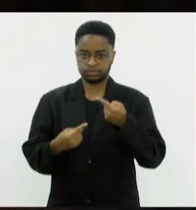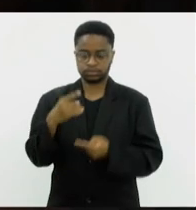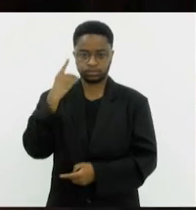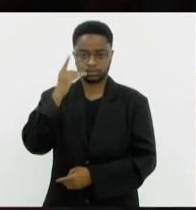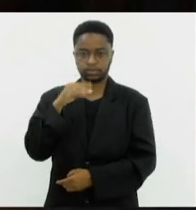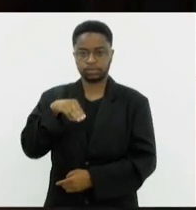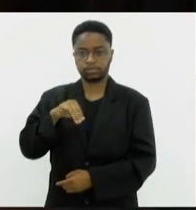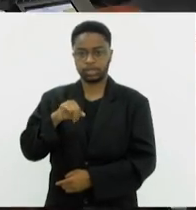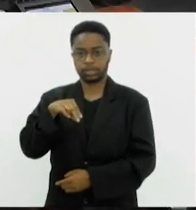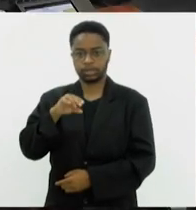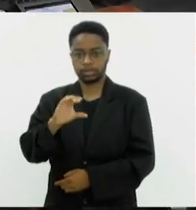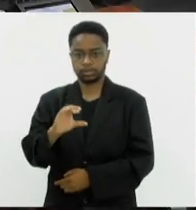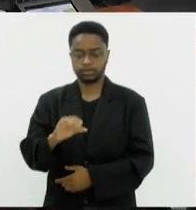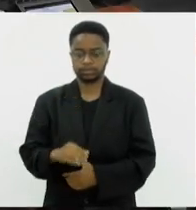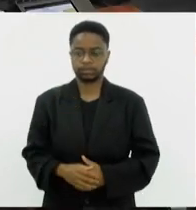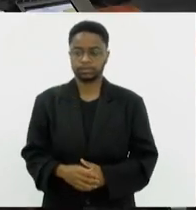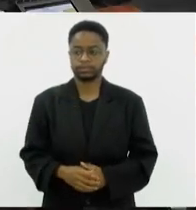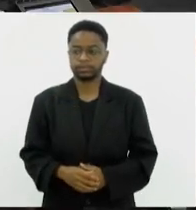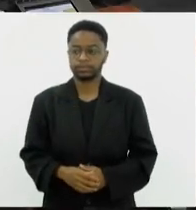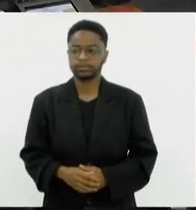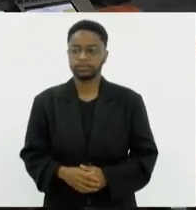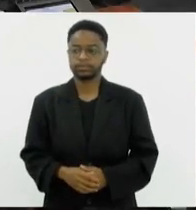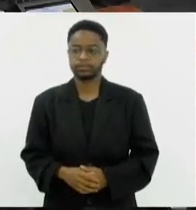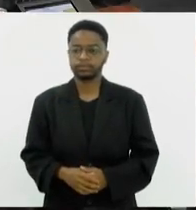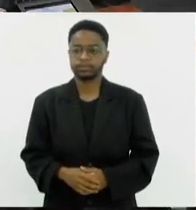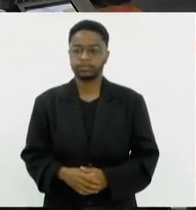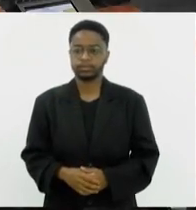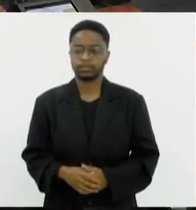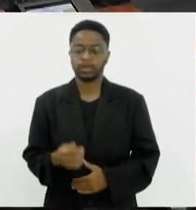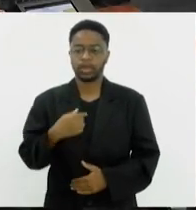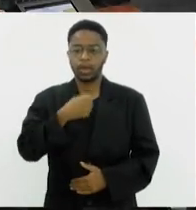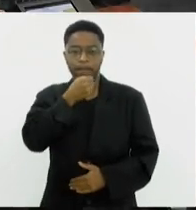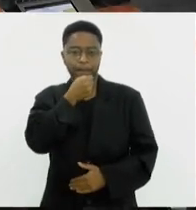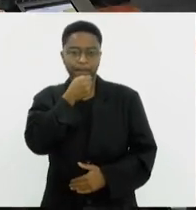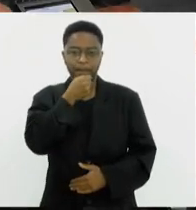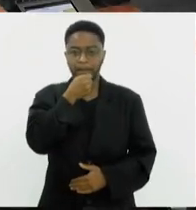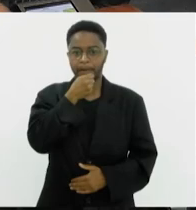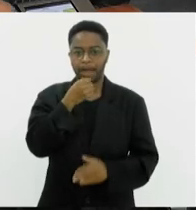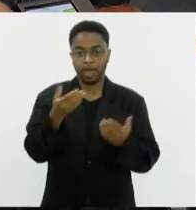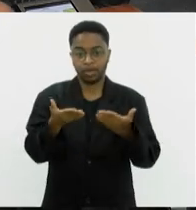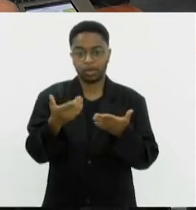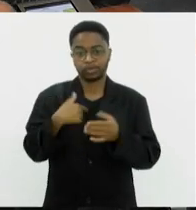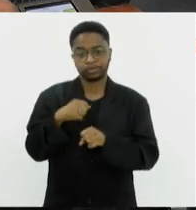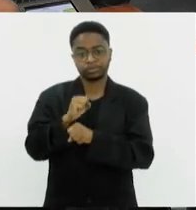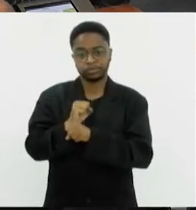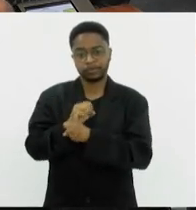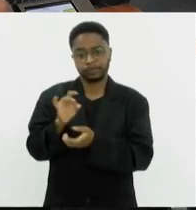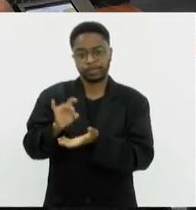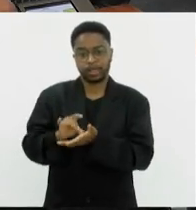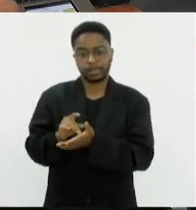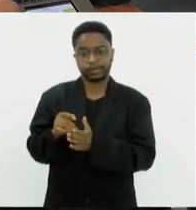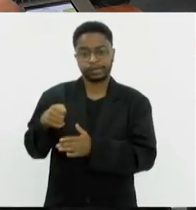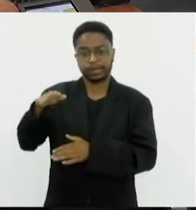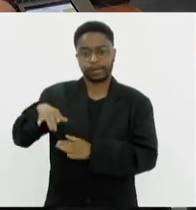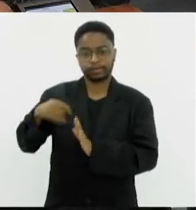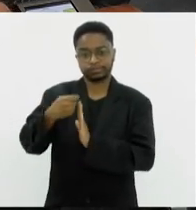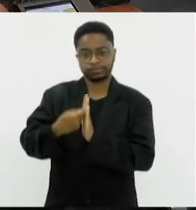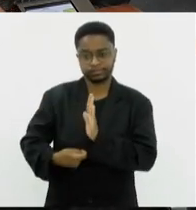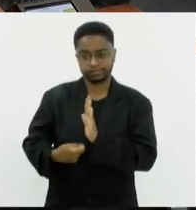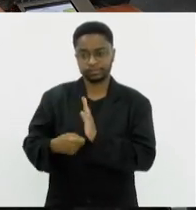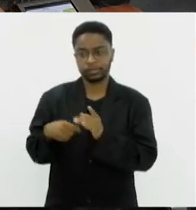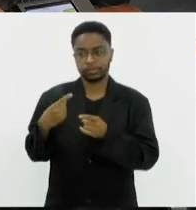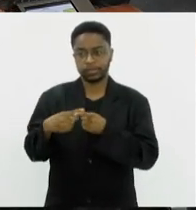deputado Carlos Mink. Vou aquecer aqui esse microfone da parte, aguardando a verdadeira autora,